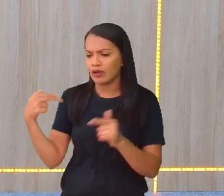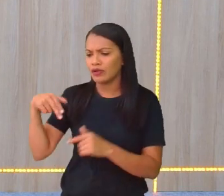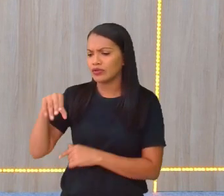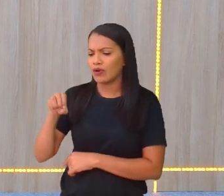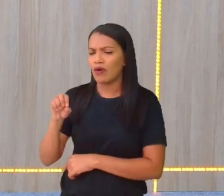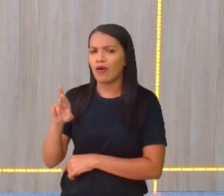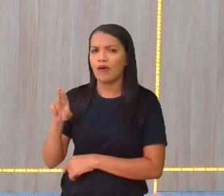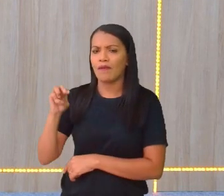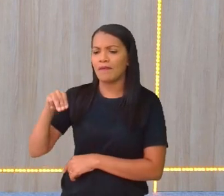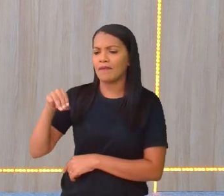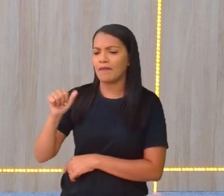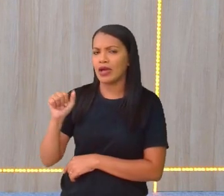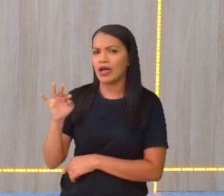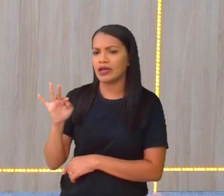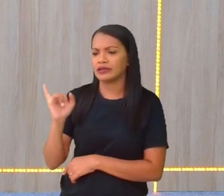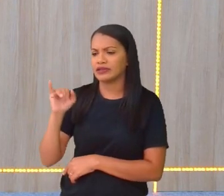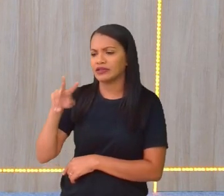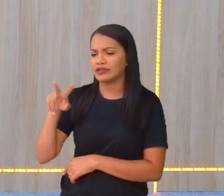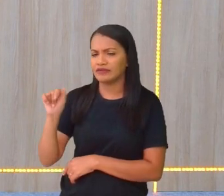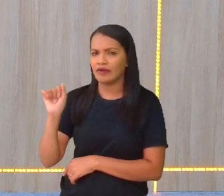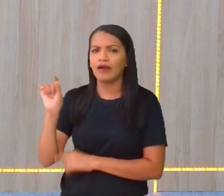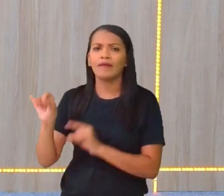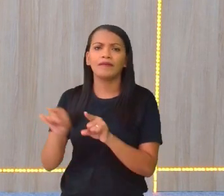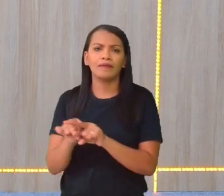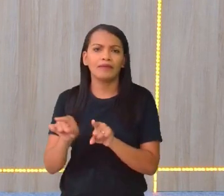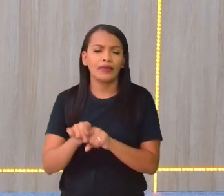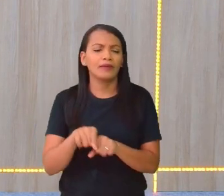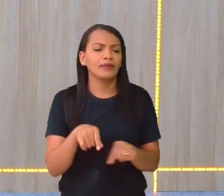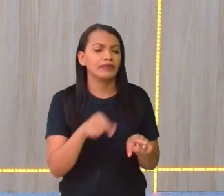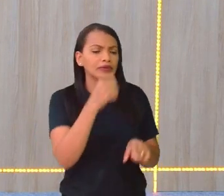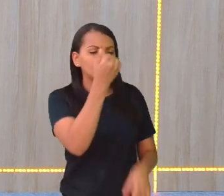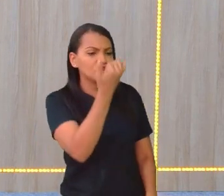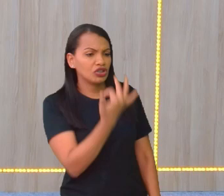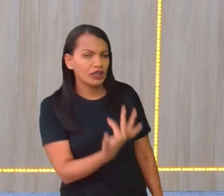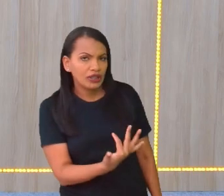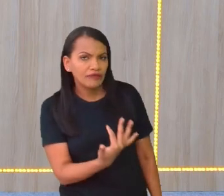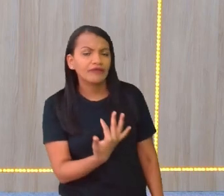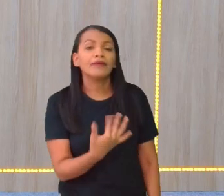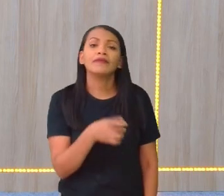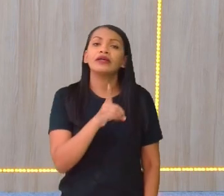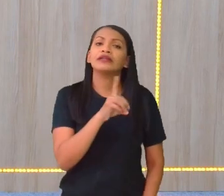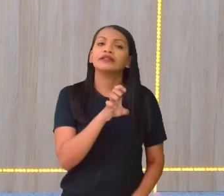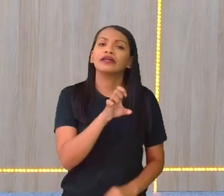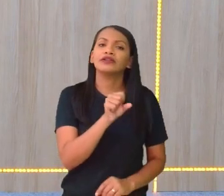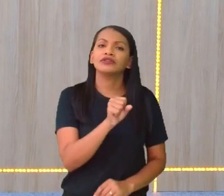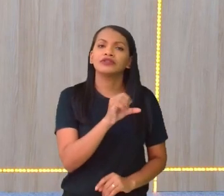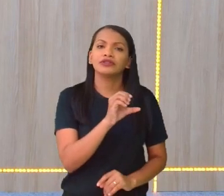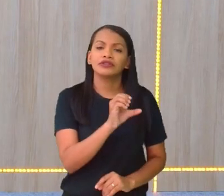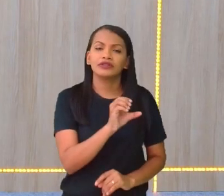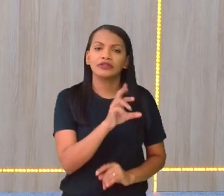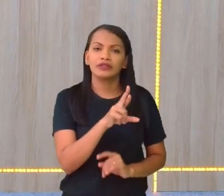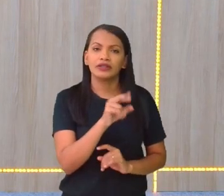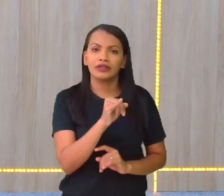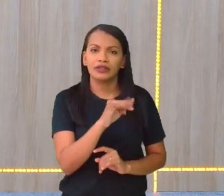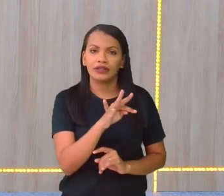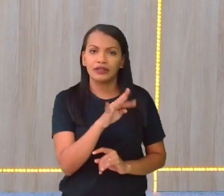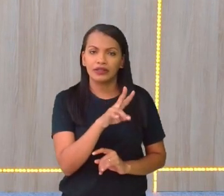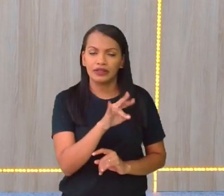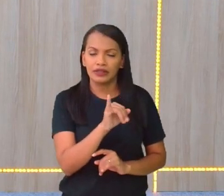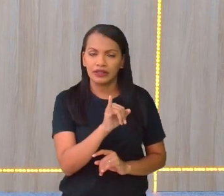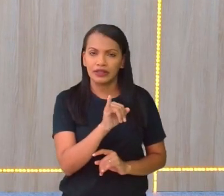e também a descritiva. Às vezes estou aqui falando com vocês com a gramática,